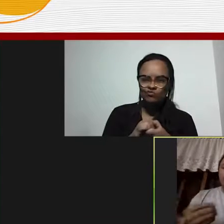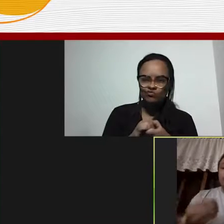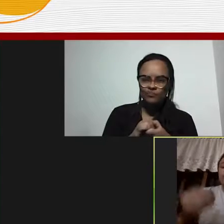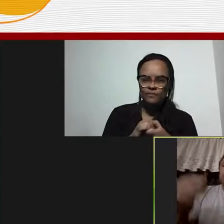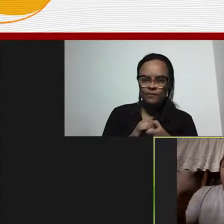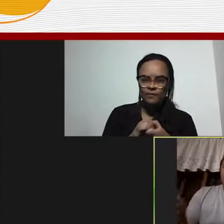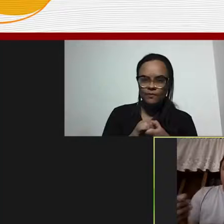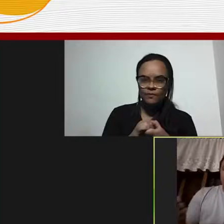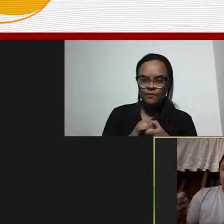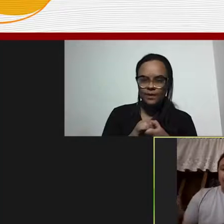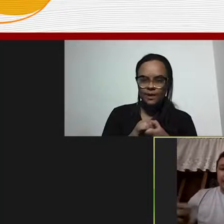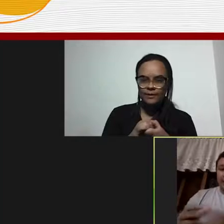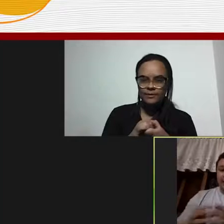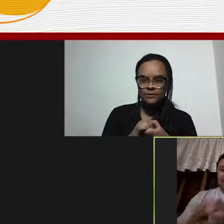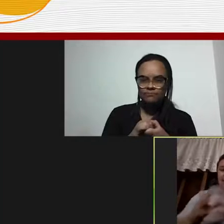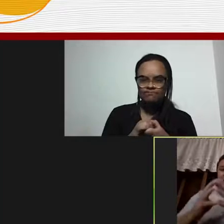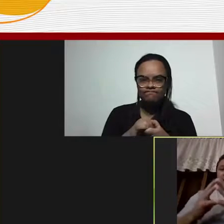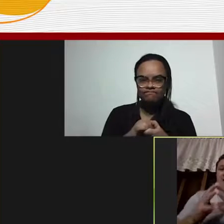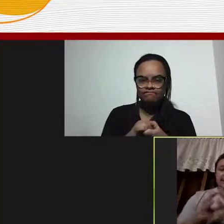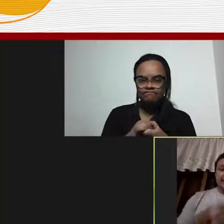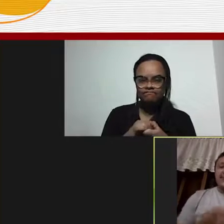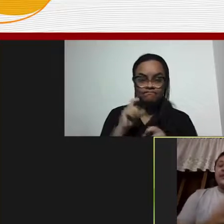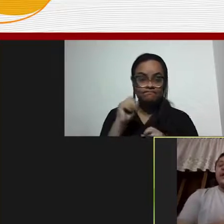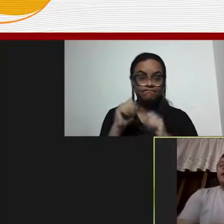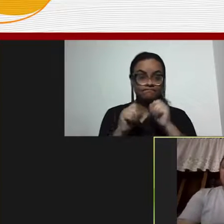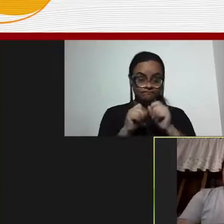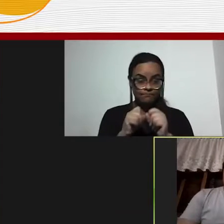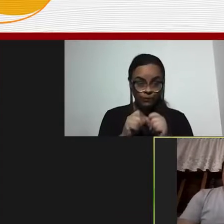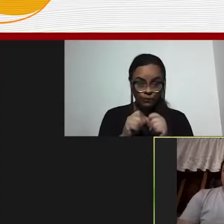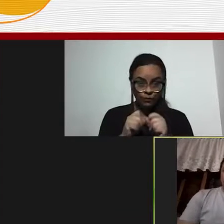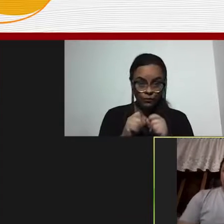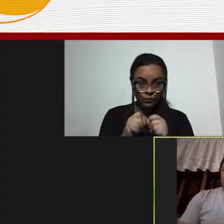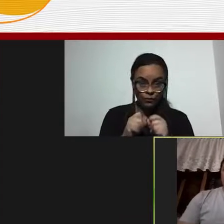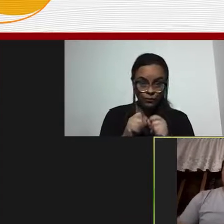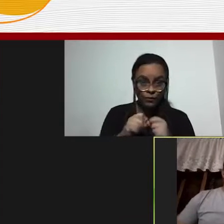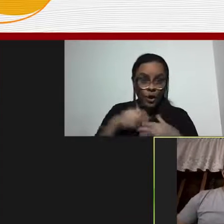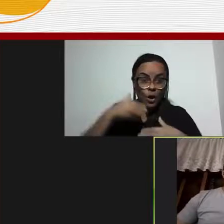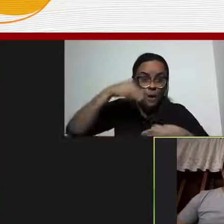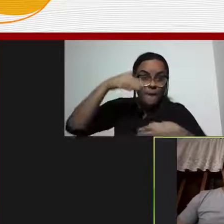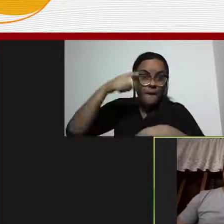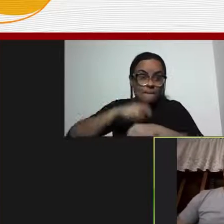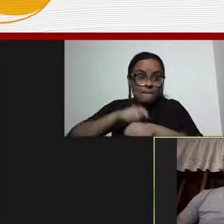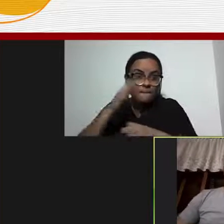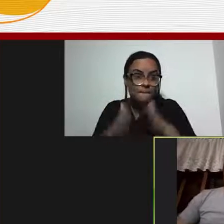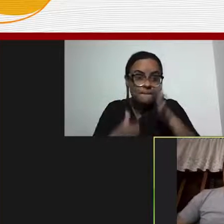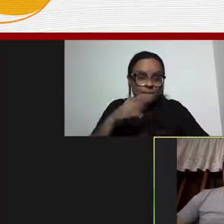o que eu aposto, o que eu entendo é que sempre eleições, né,